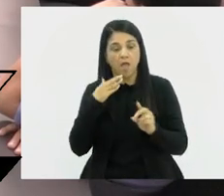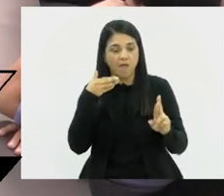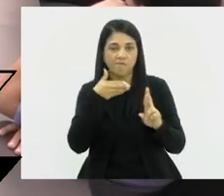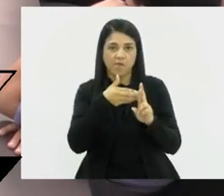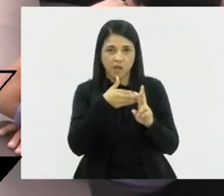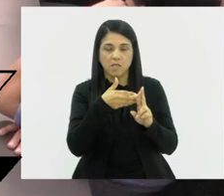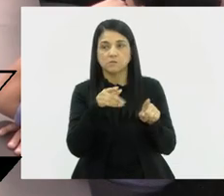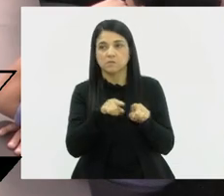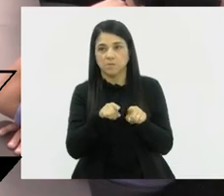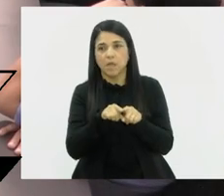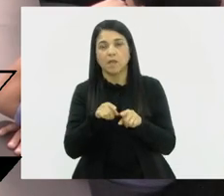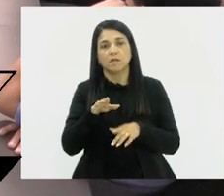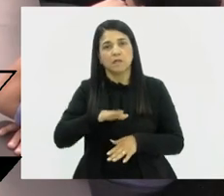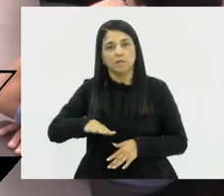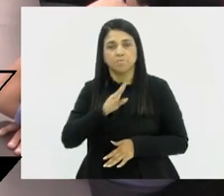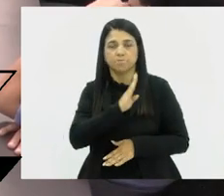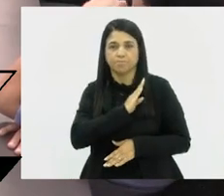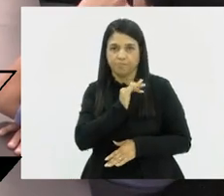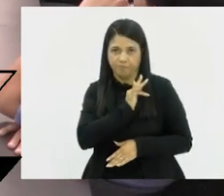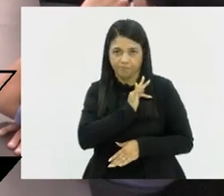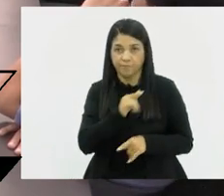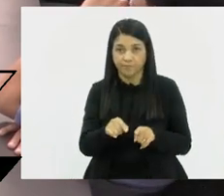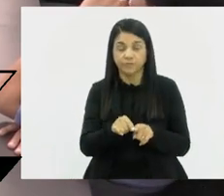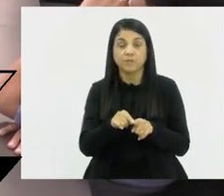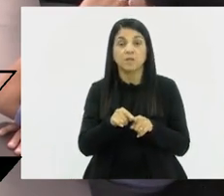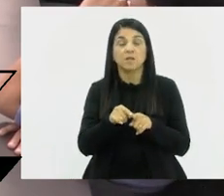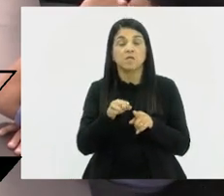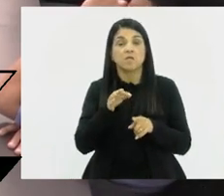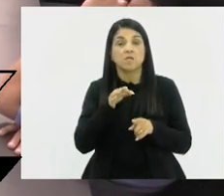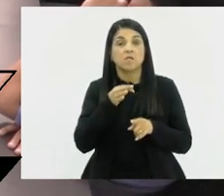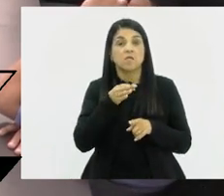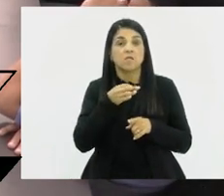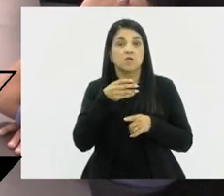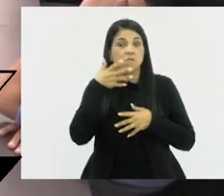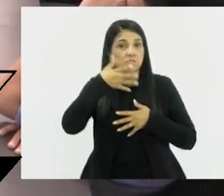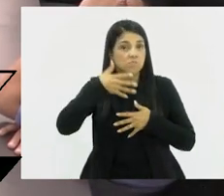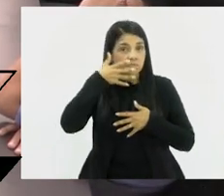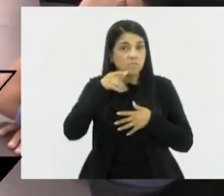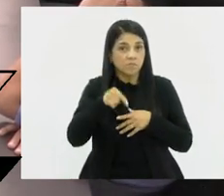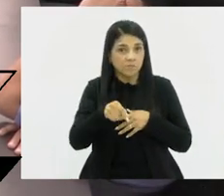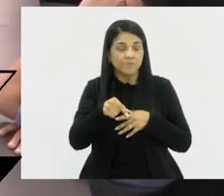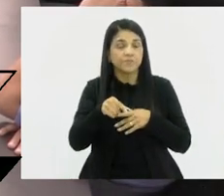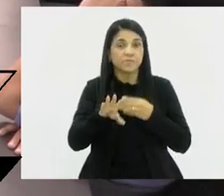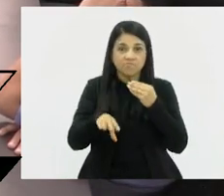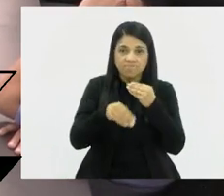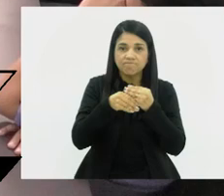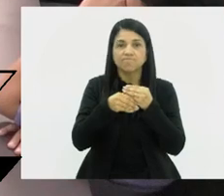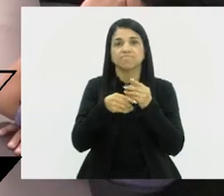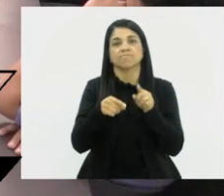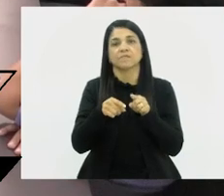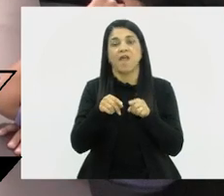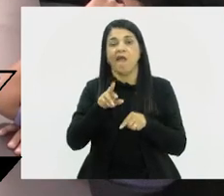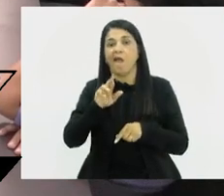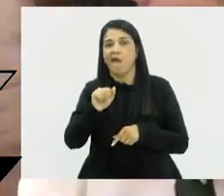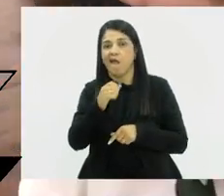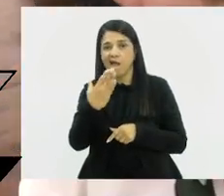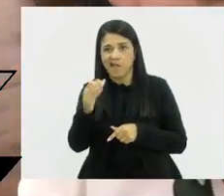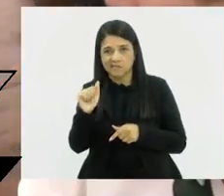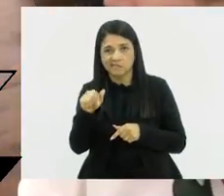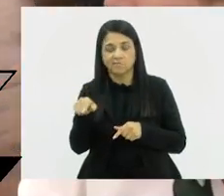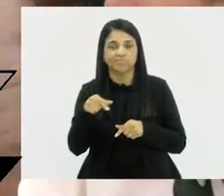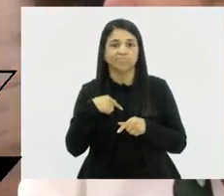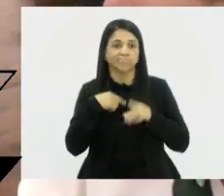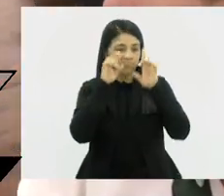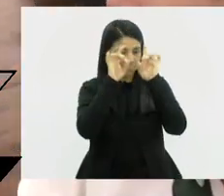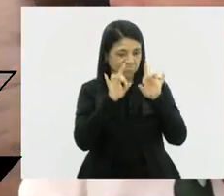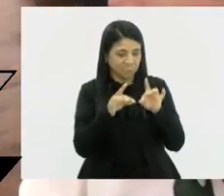só na Baixada, e também cito isso para, mais uma vez, reforçar a tese de que as raças específicas citadas